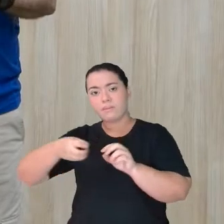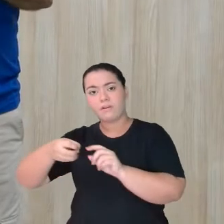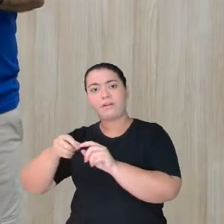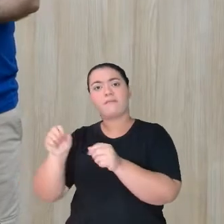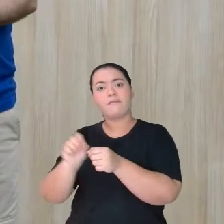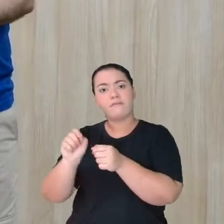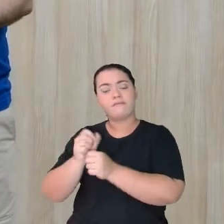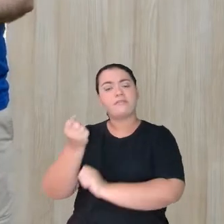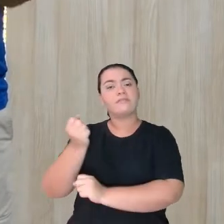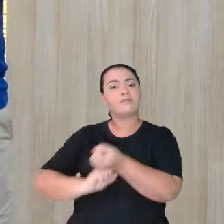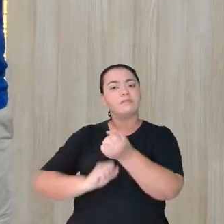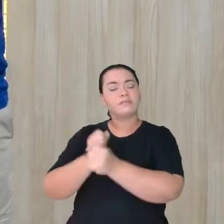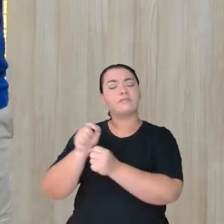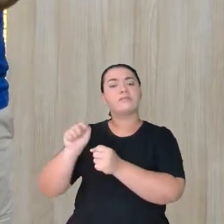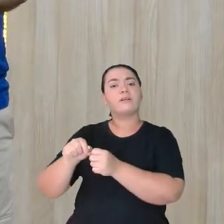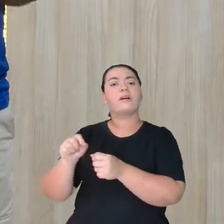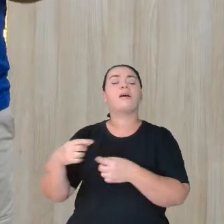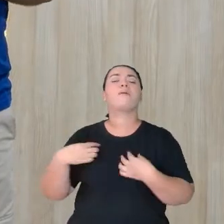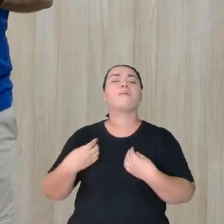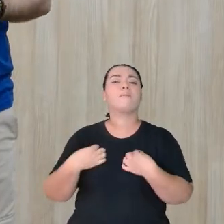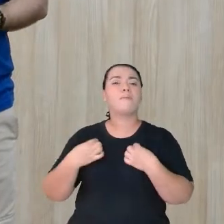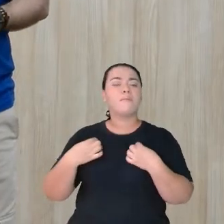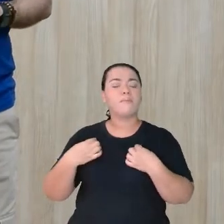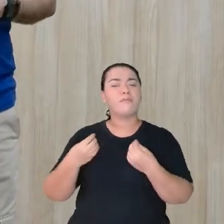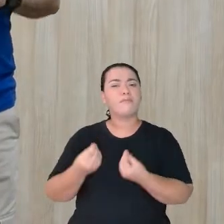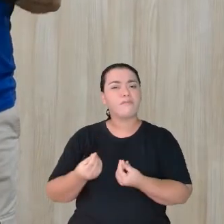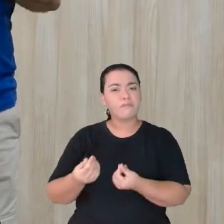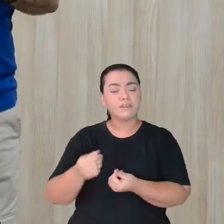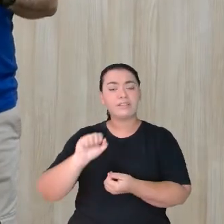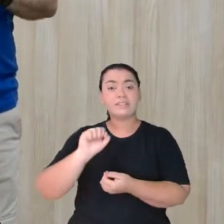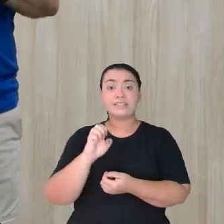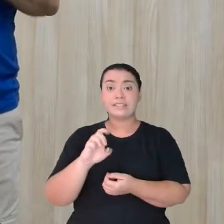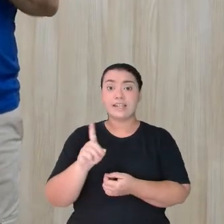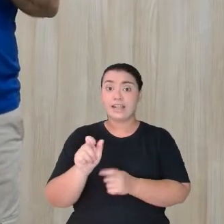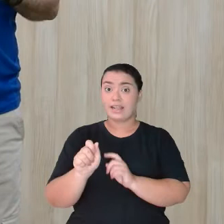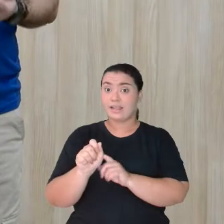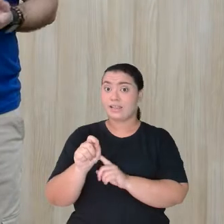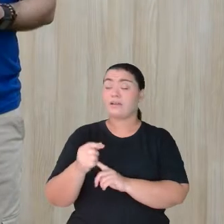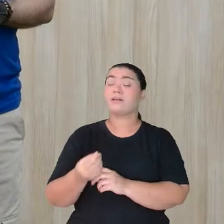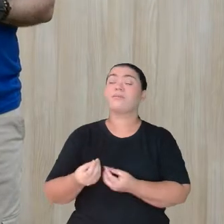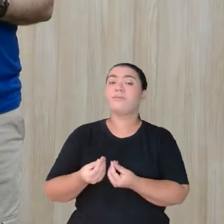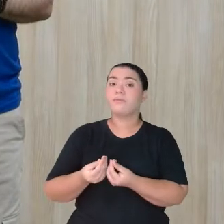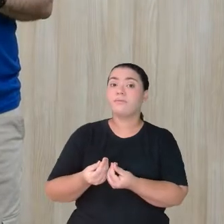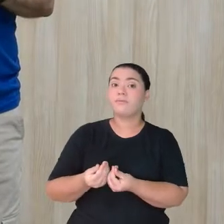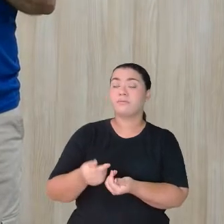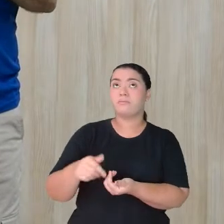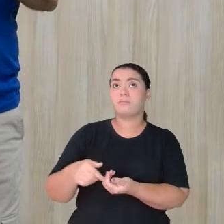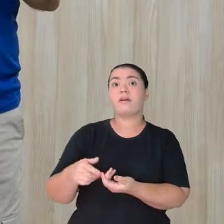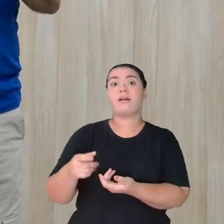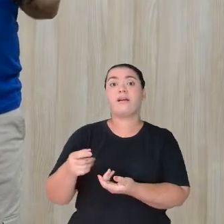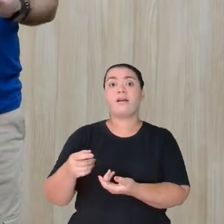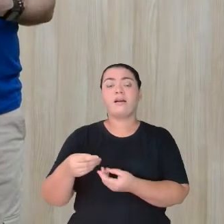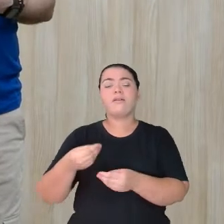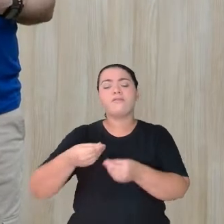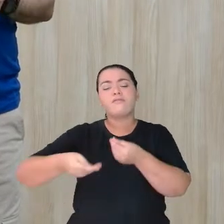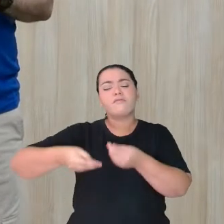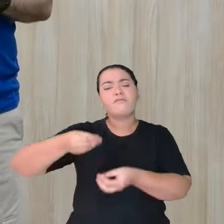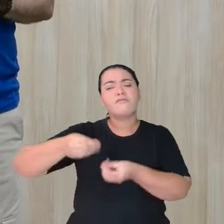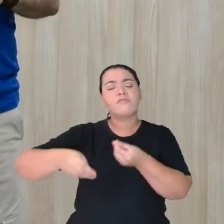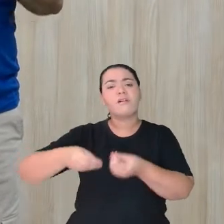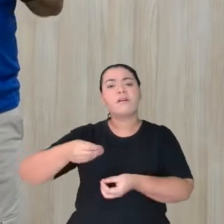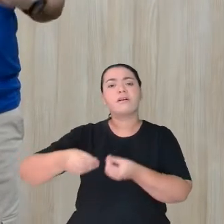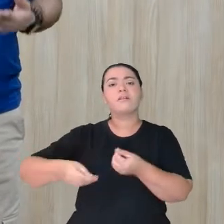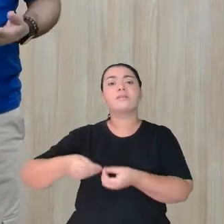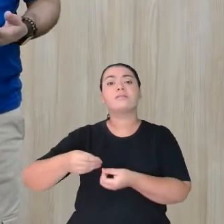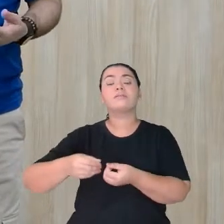formar um tecido que é a seda. É um tecido muito assim flexível, mas